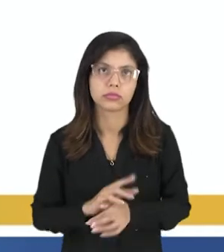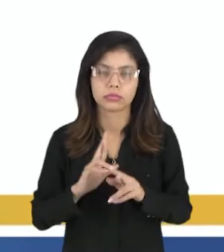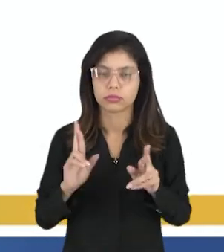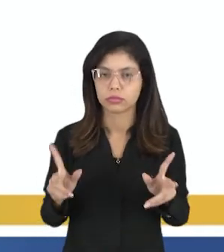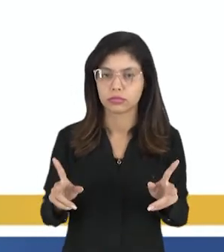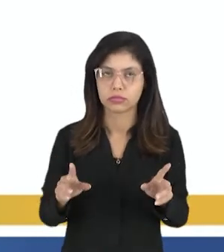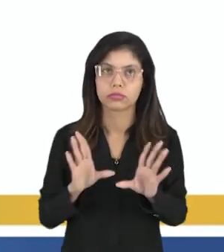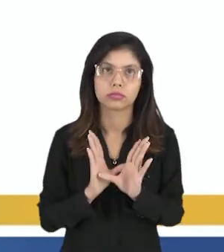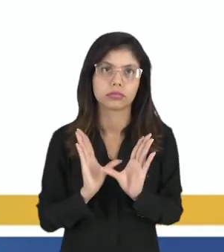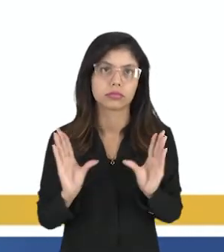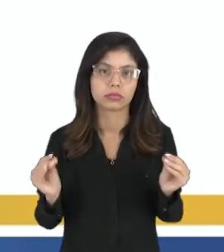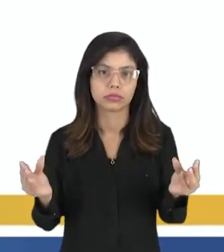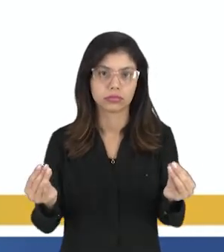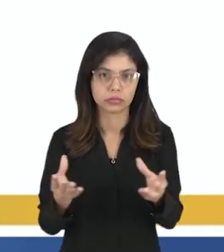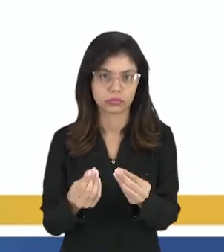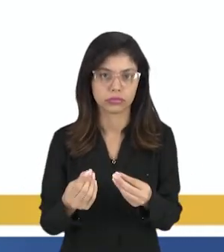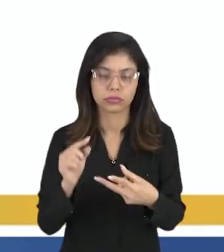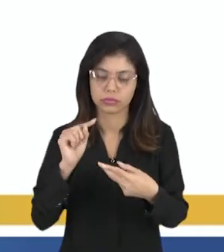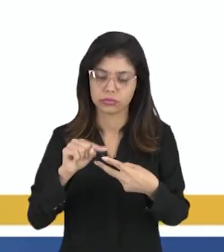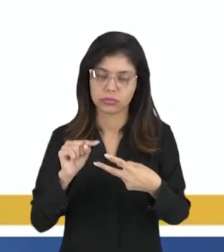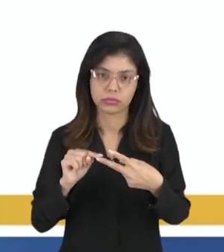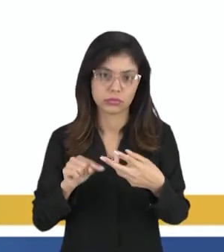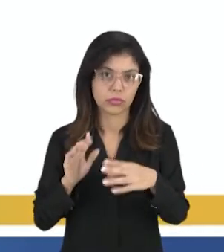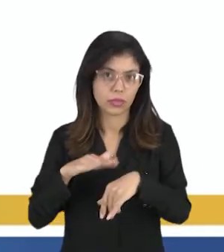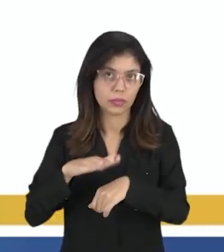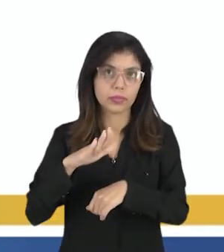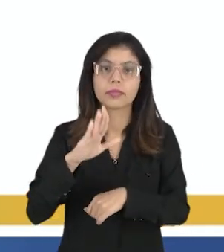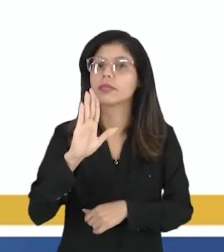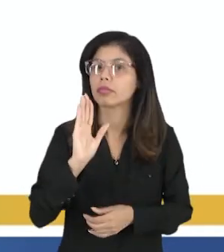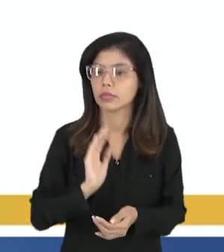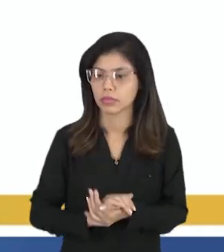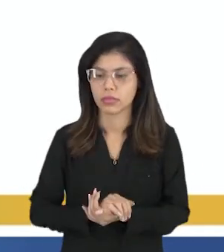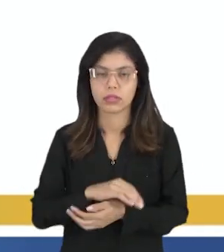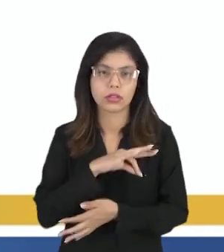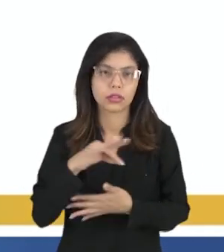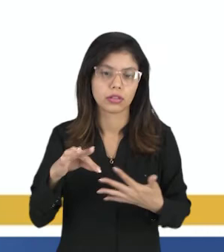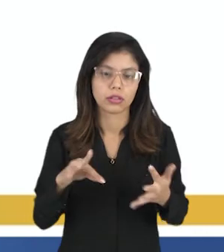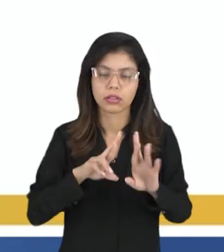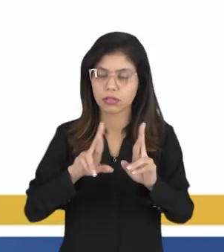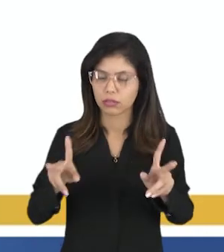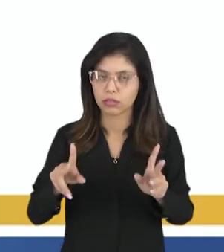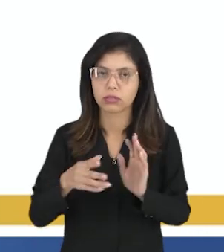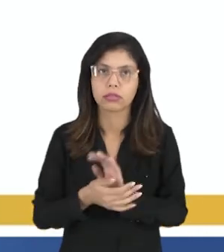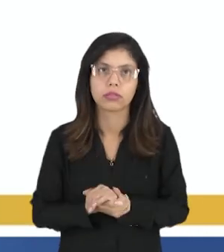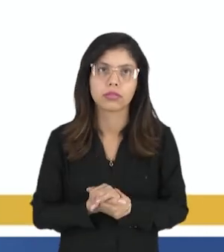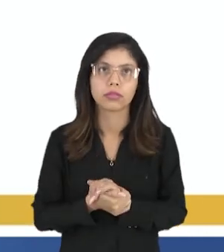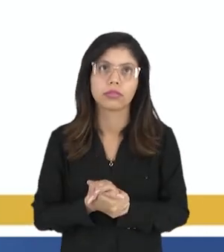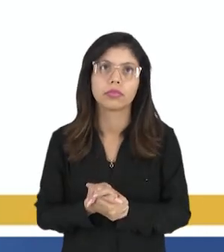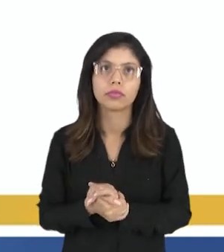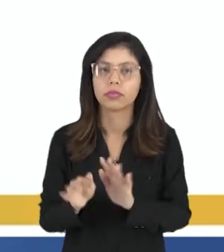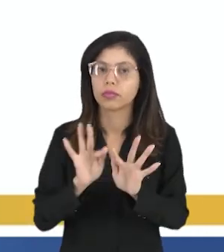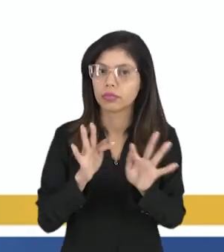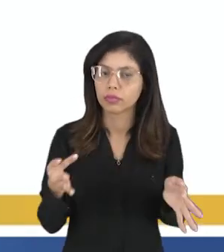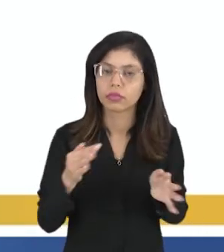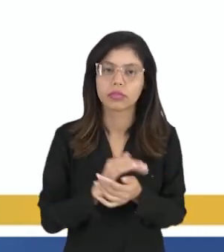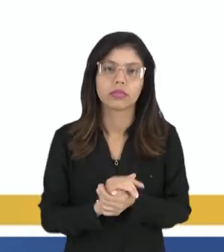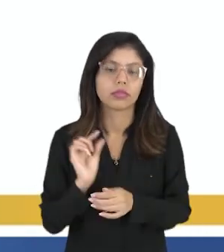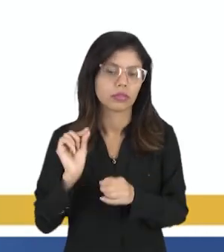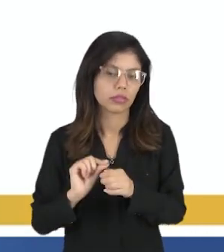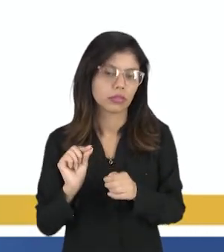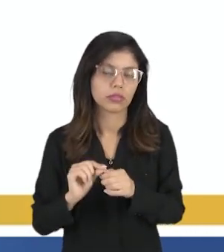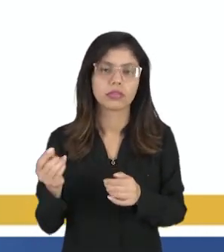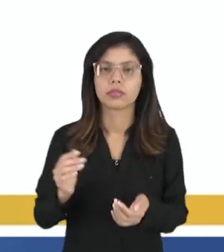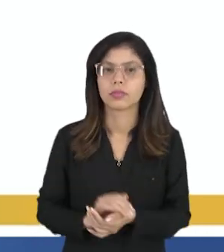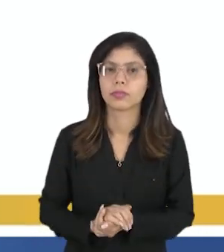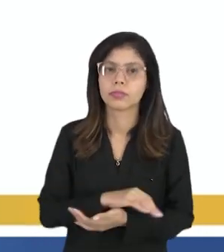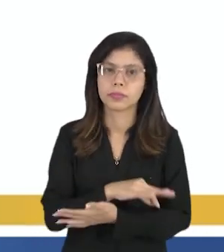Então, substância composta, formada por elementos químicos diferentes. Substância simples, formado